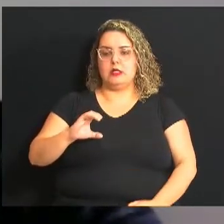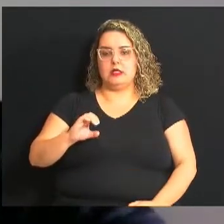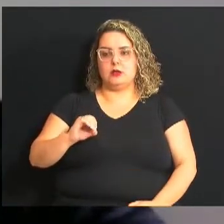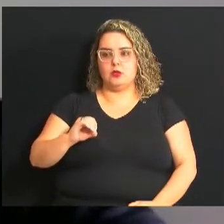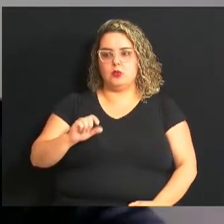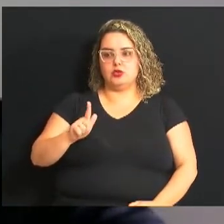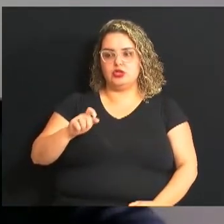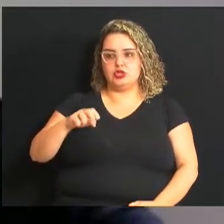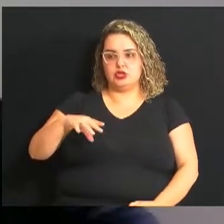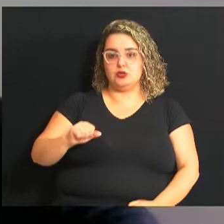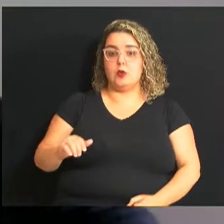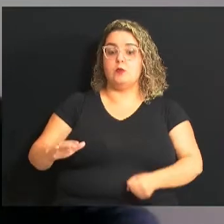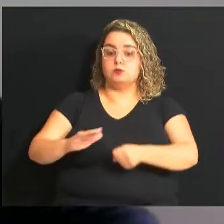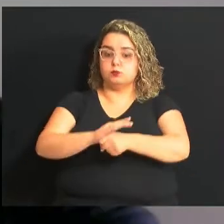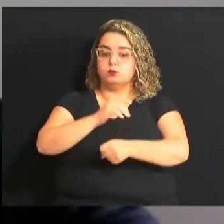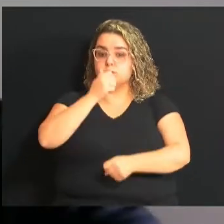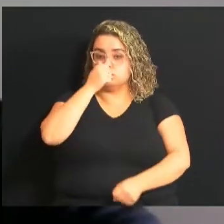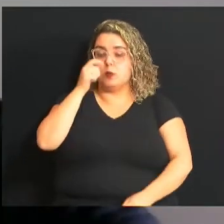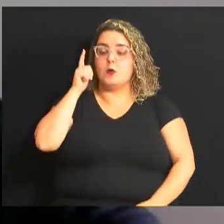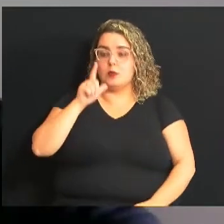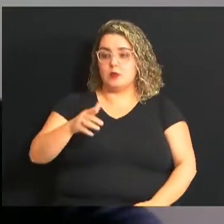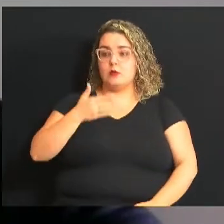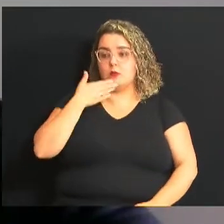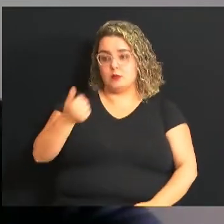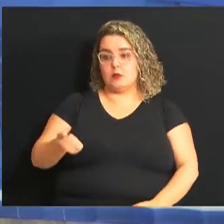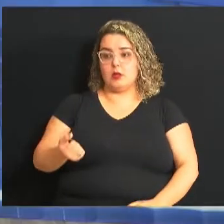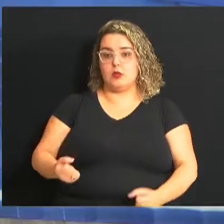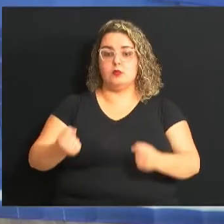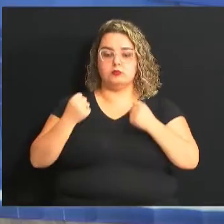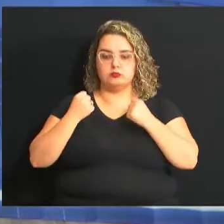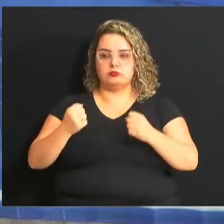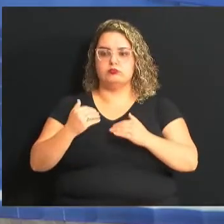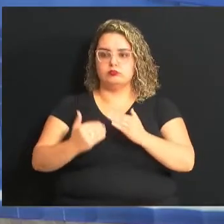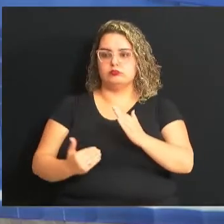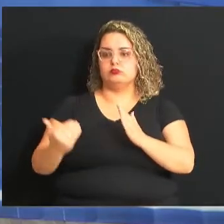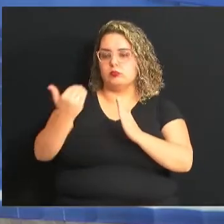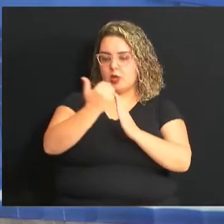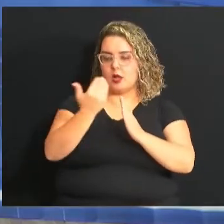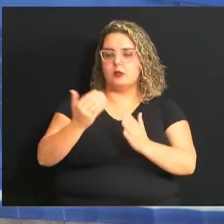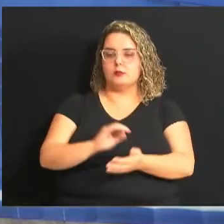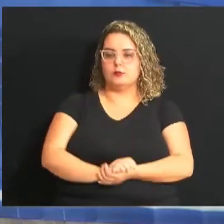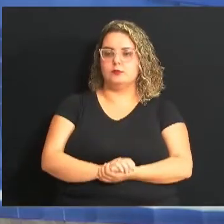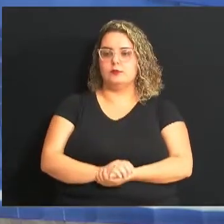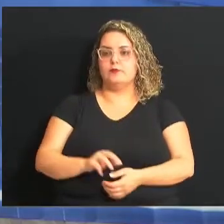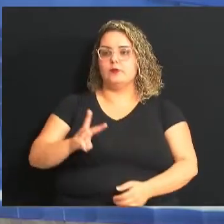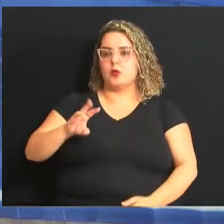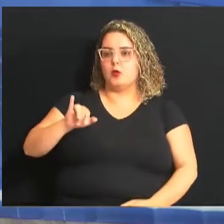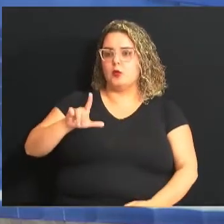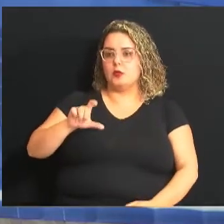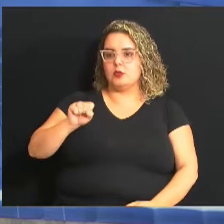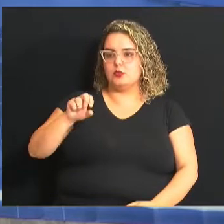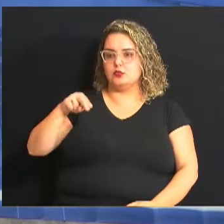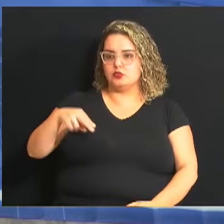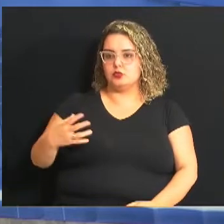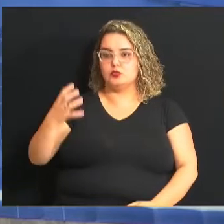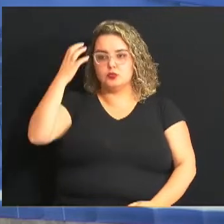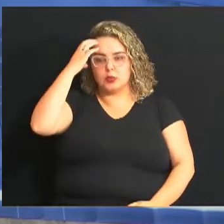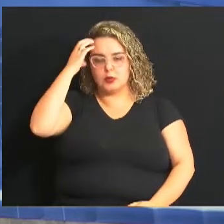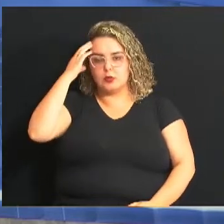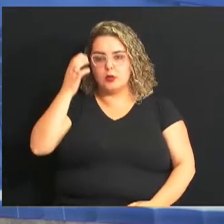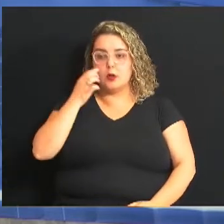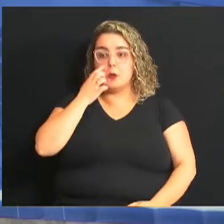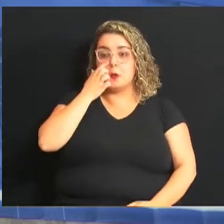você conseguir ter uma melhor performance. A outra dúvida agora do Wilson ali do Taquaral. Ele pergunta, mas o